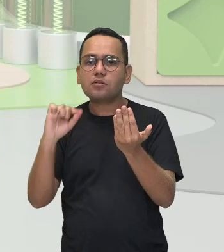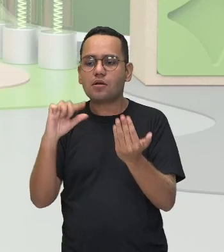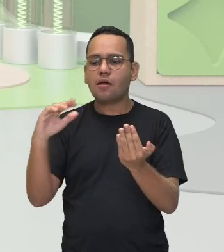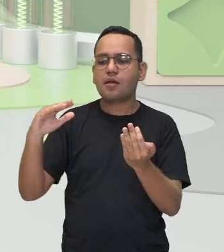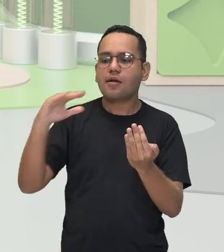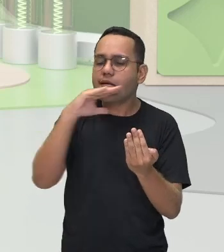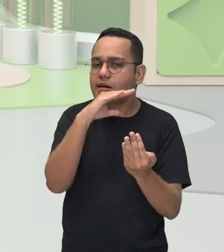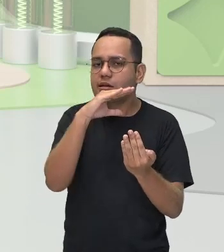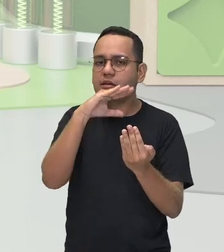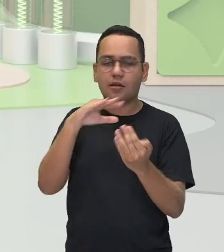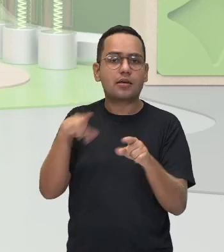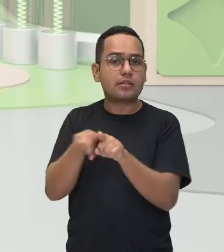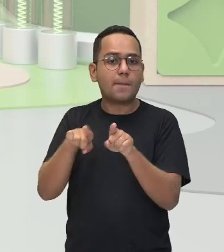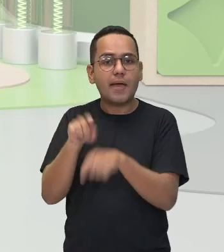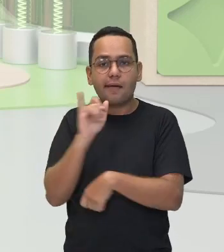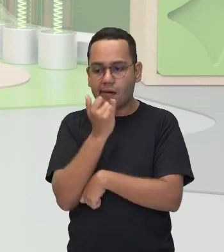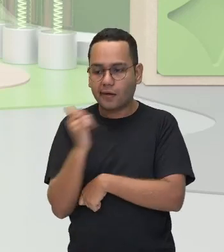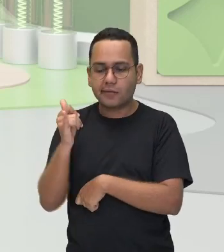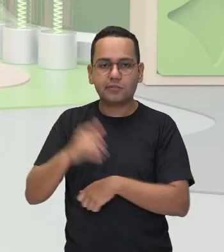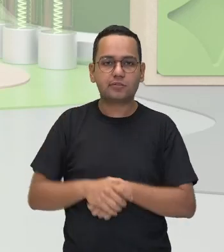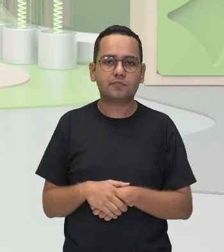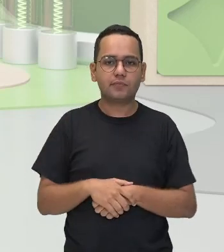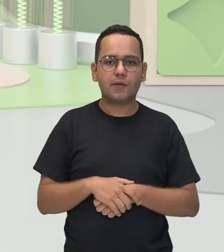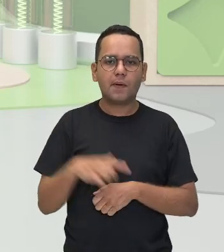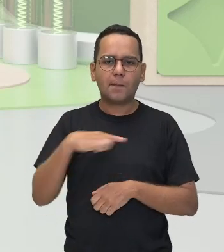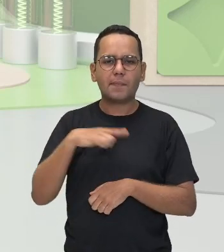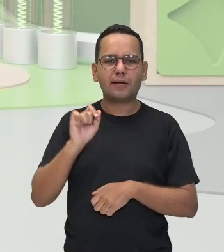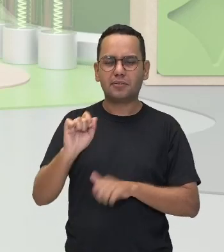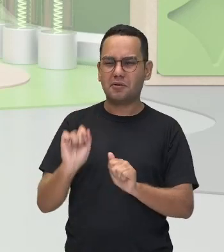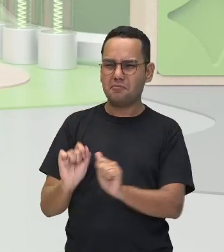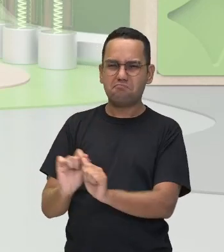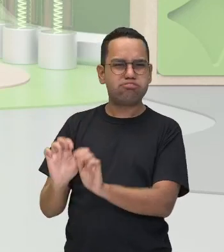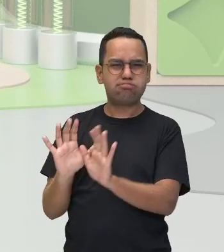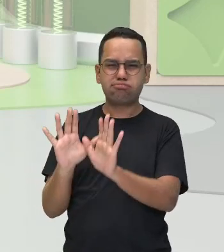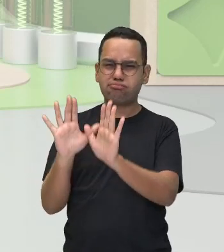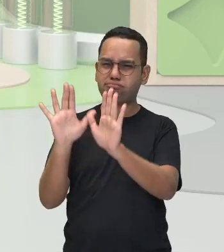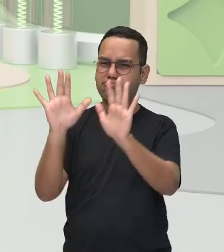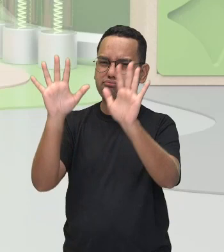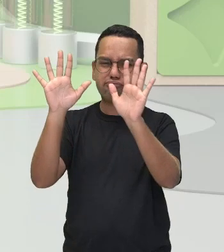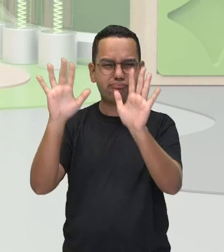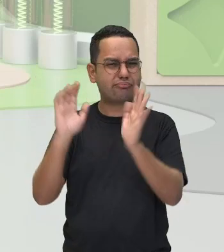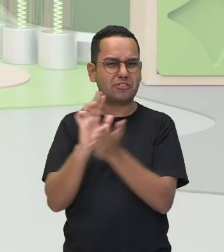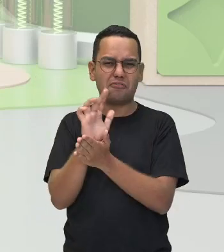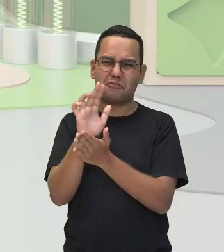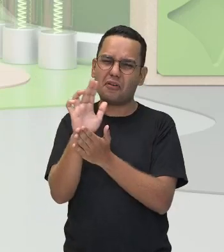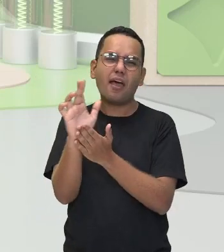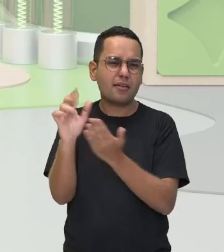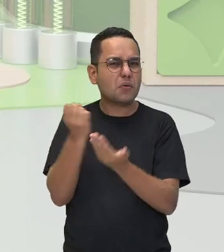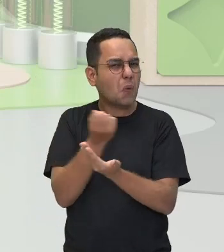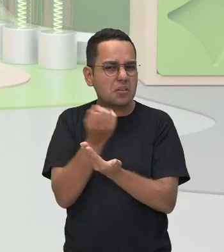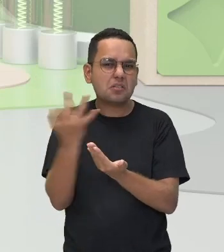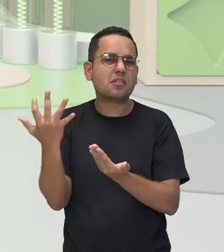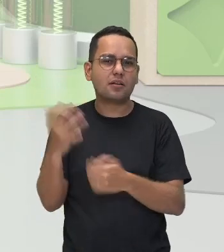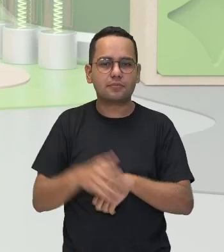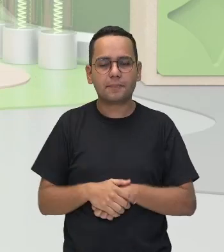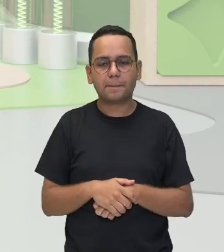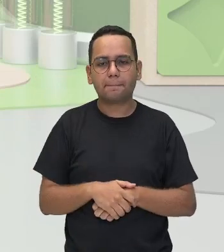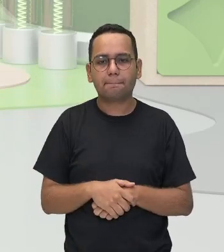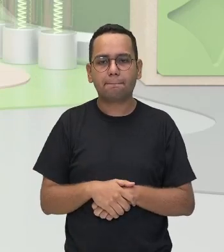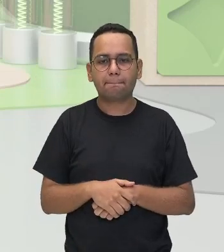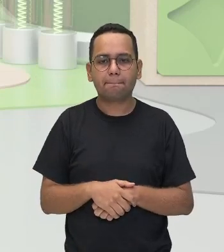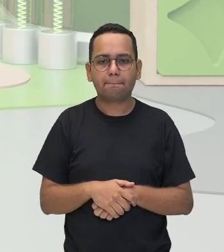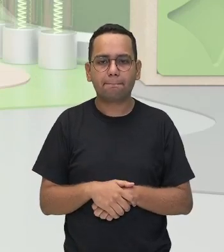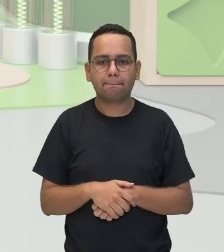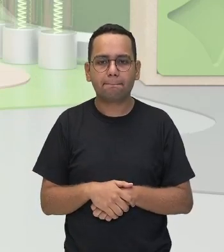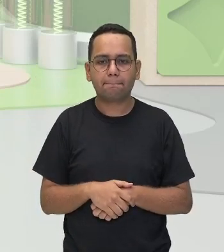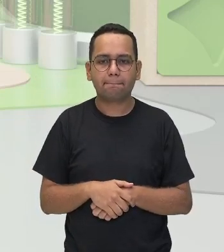e assim causavam níveis extraordinários de poluição atmosférica no ar europeu. Então, olha só, lá